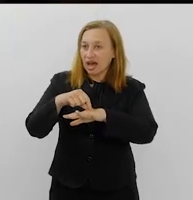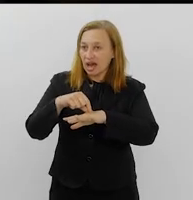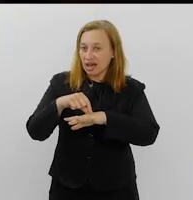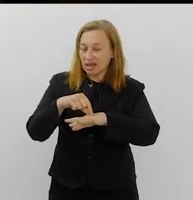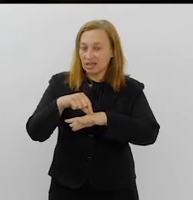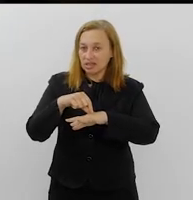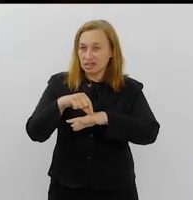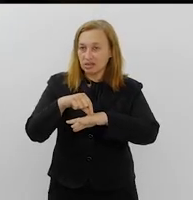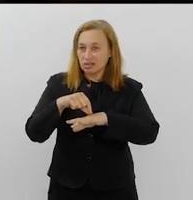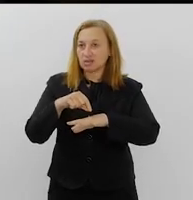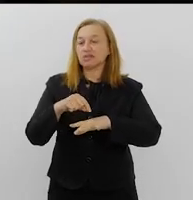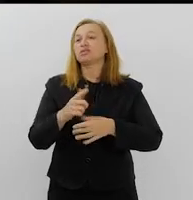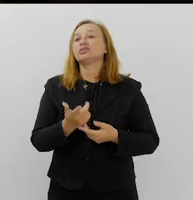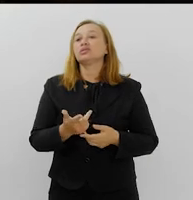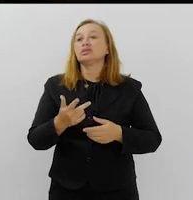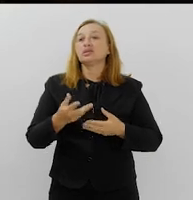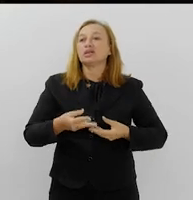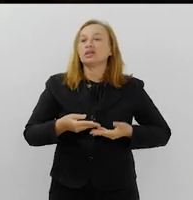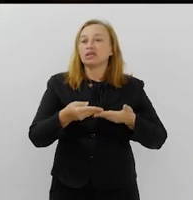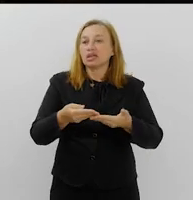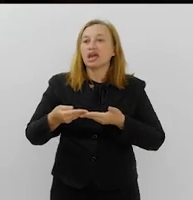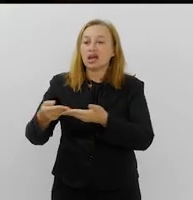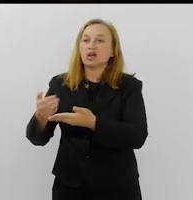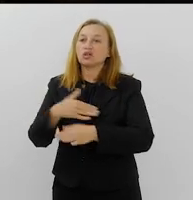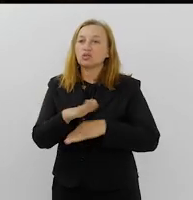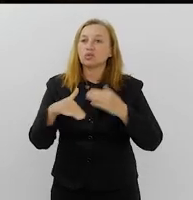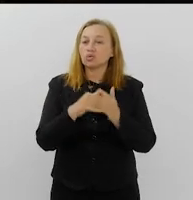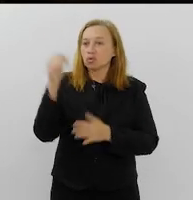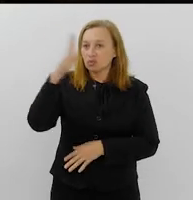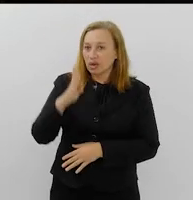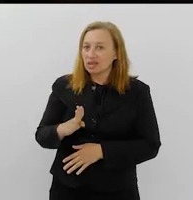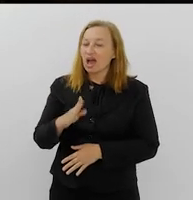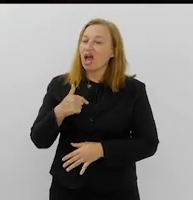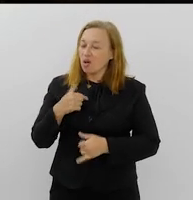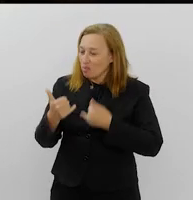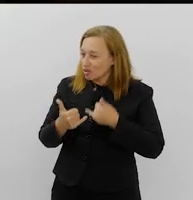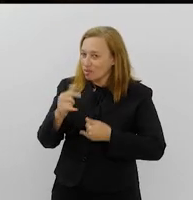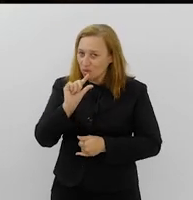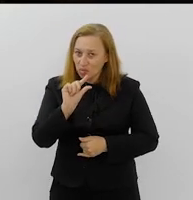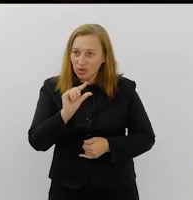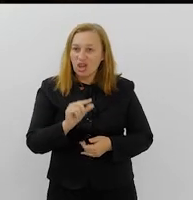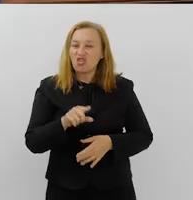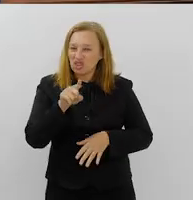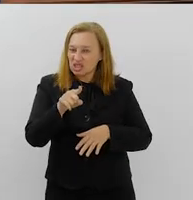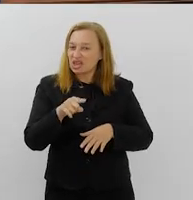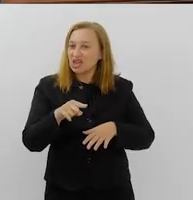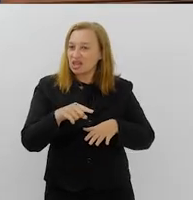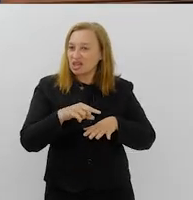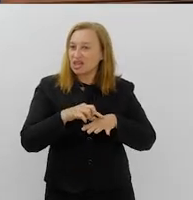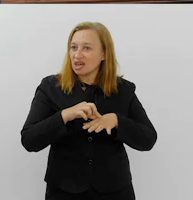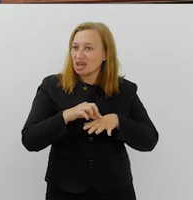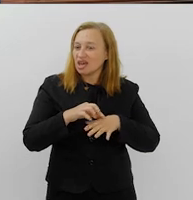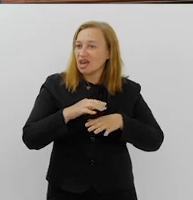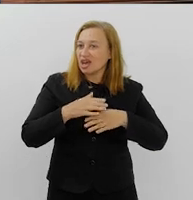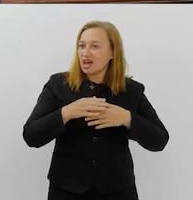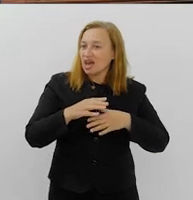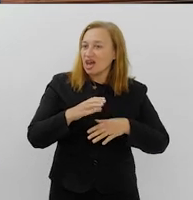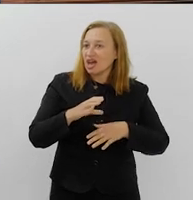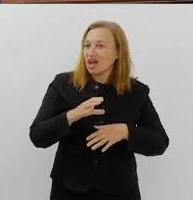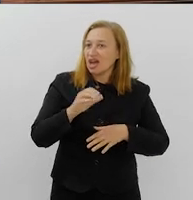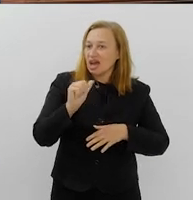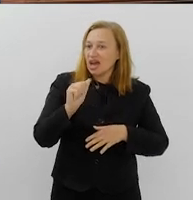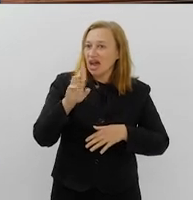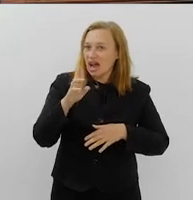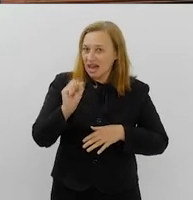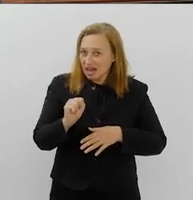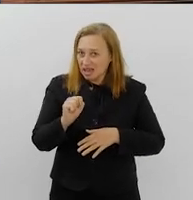cargas e materiais urgentes, né? Entrega todo o Brasil e Nossa, deixa eu fazer uma internacional. brincadeirinha. Então, o teu negócio é carga É mesmo, né? carga, Porque na